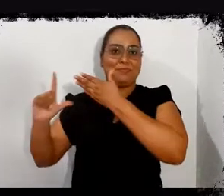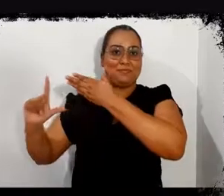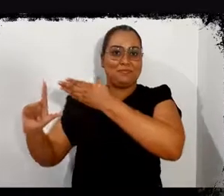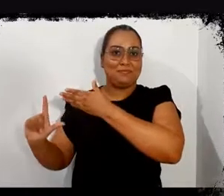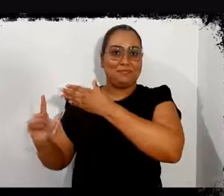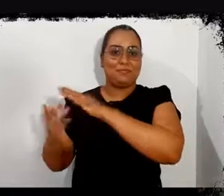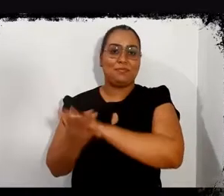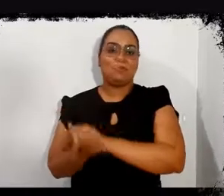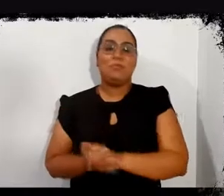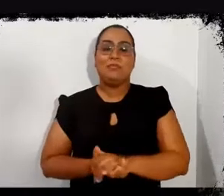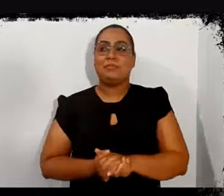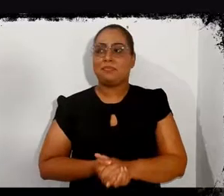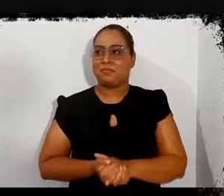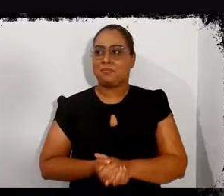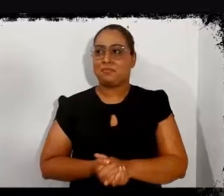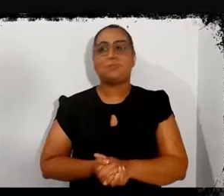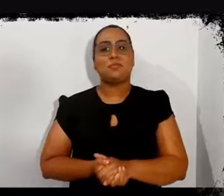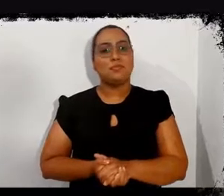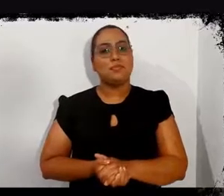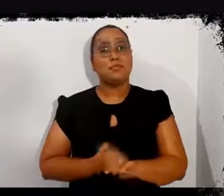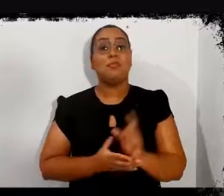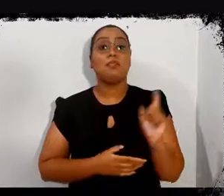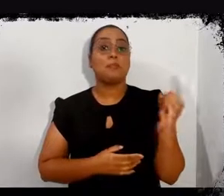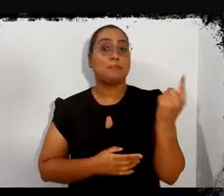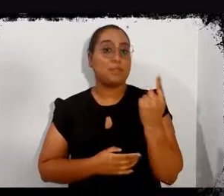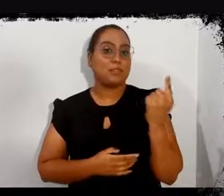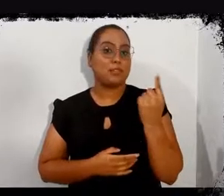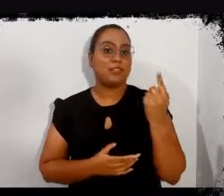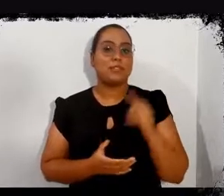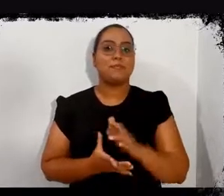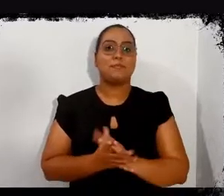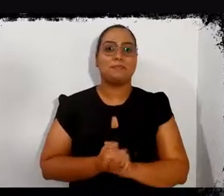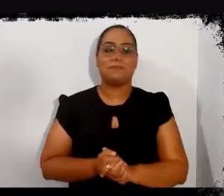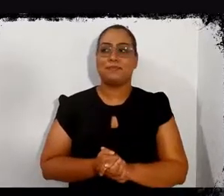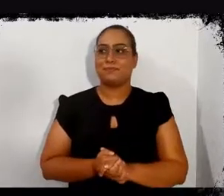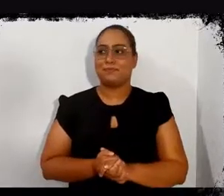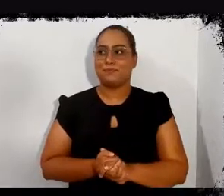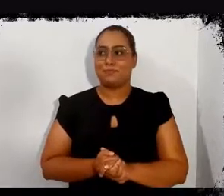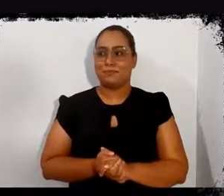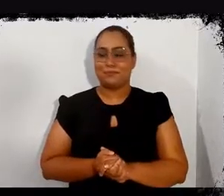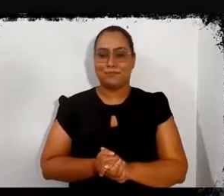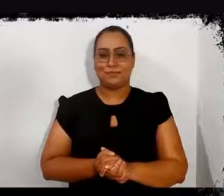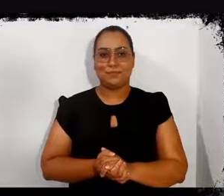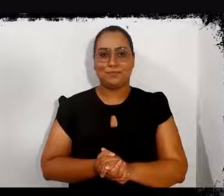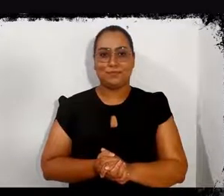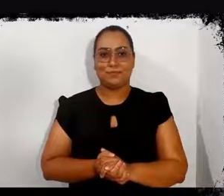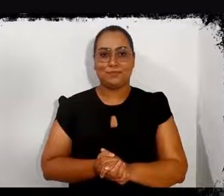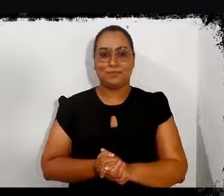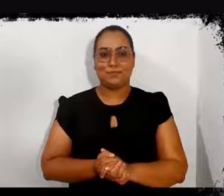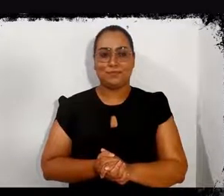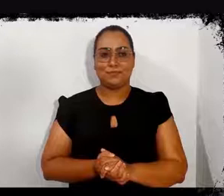Antagonista seria o agressor, aquele que vai fazer mal ao herói, o